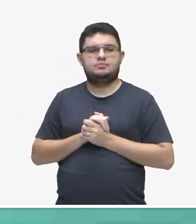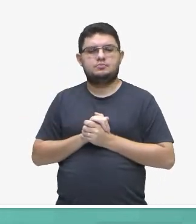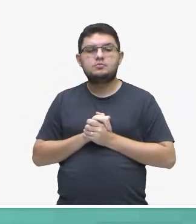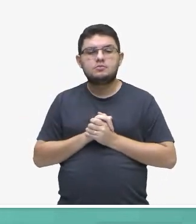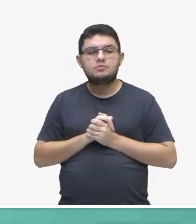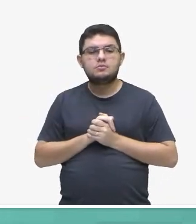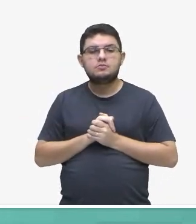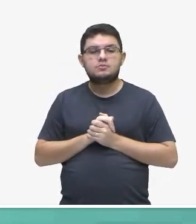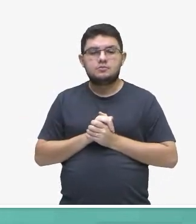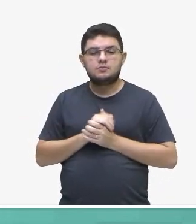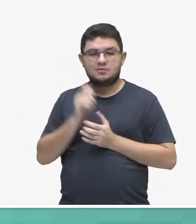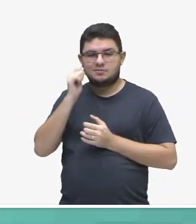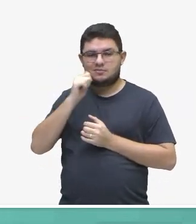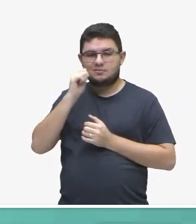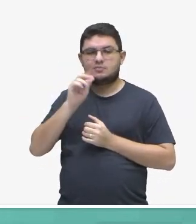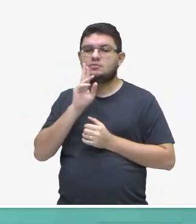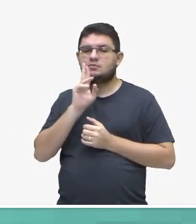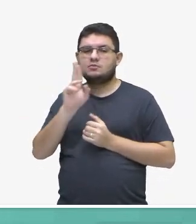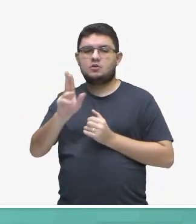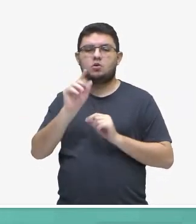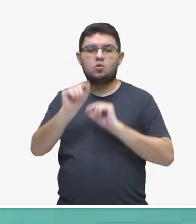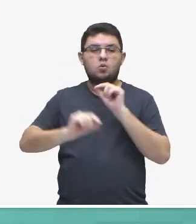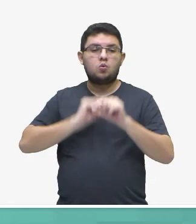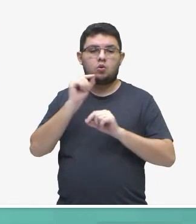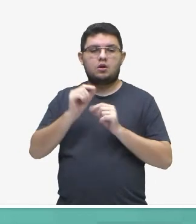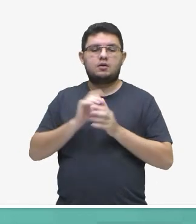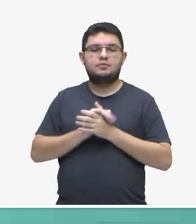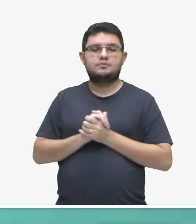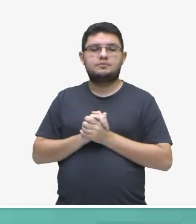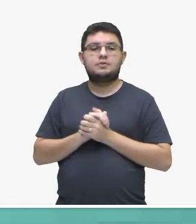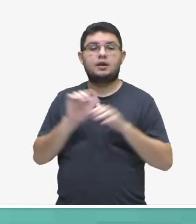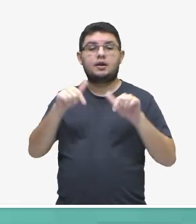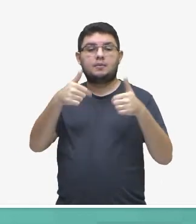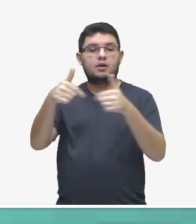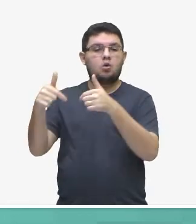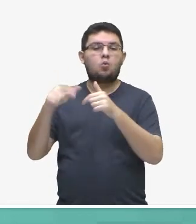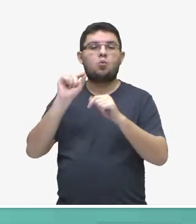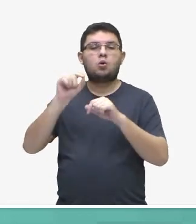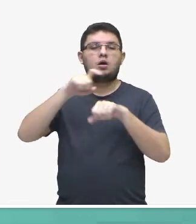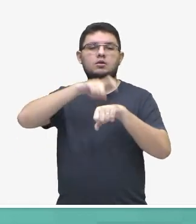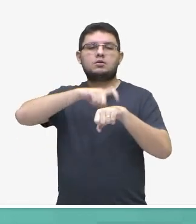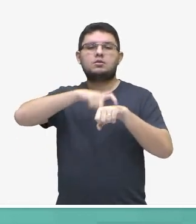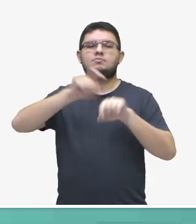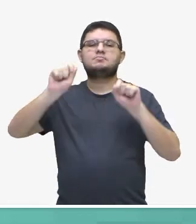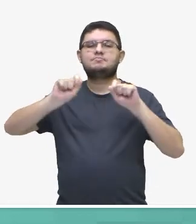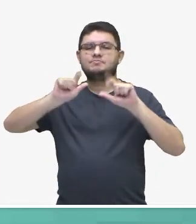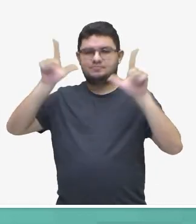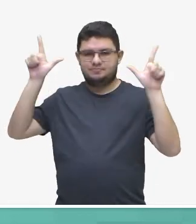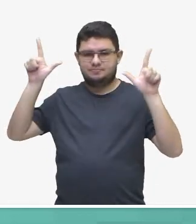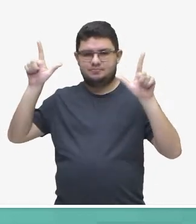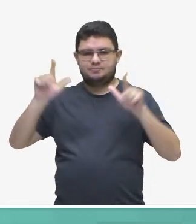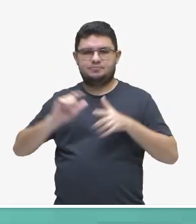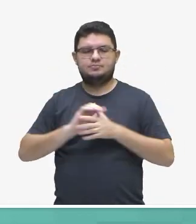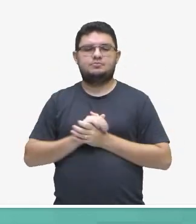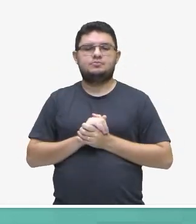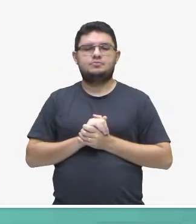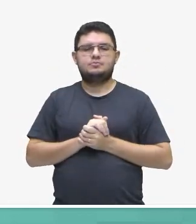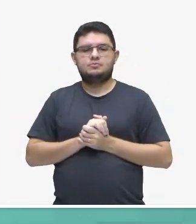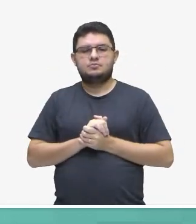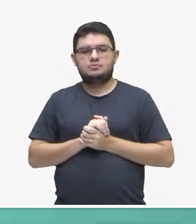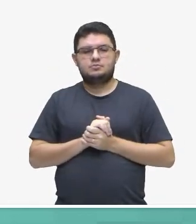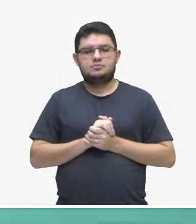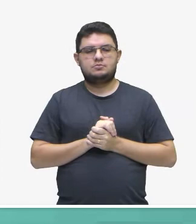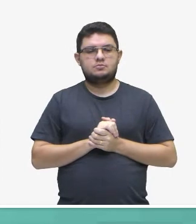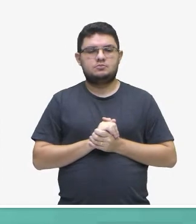disse she works only in the mornings. Eu dei informação sobre o momento de quando ela trabalha e ali diz que ela trabalha